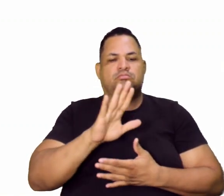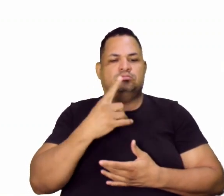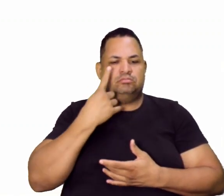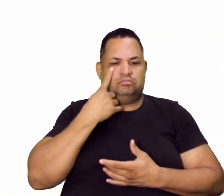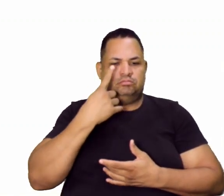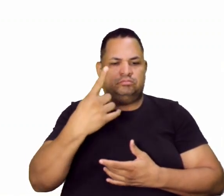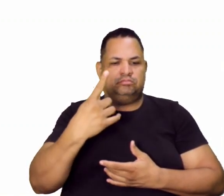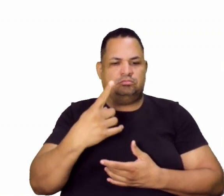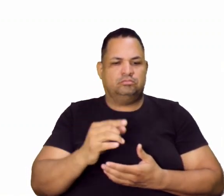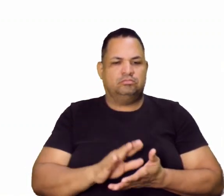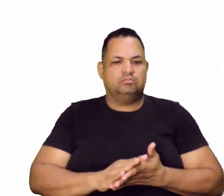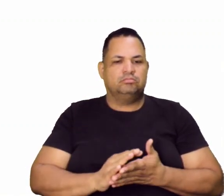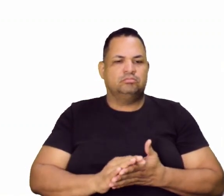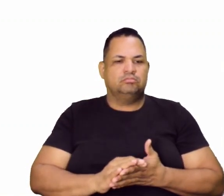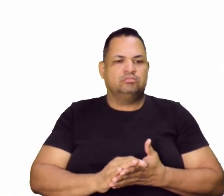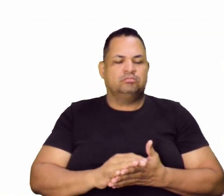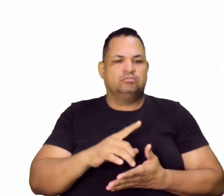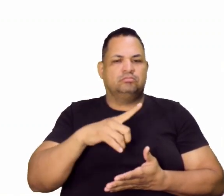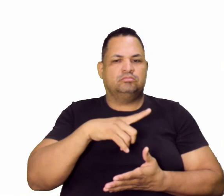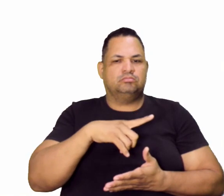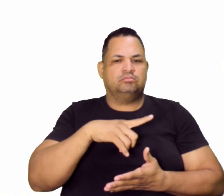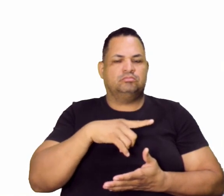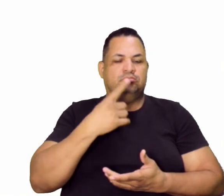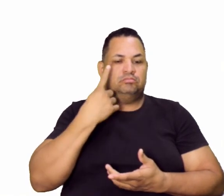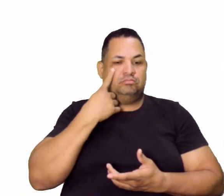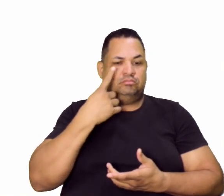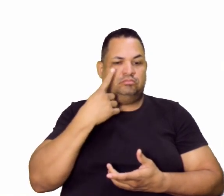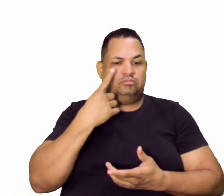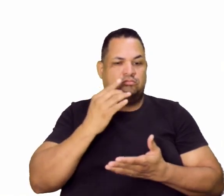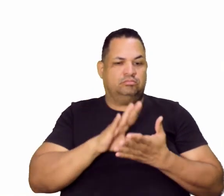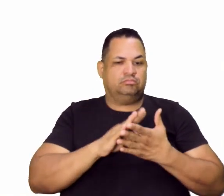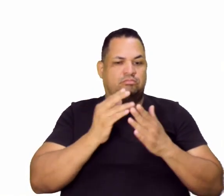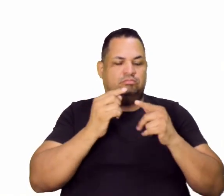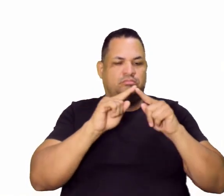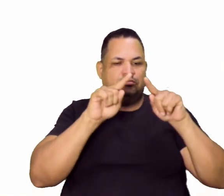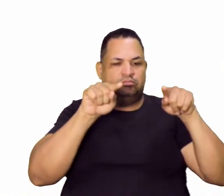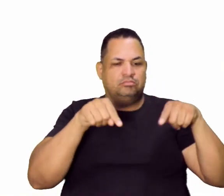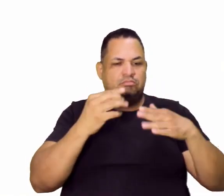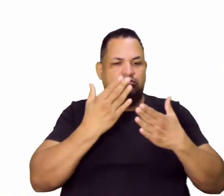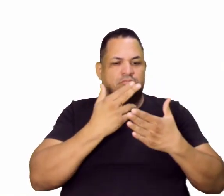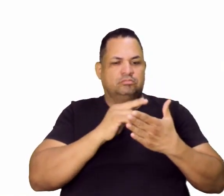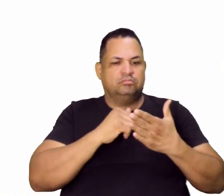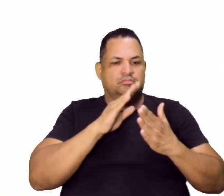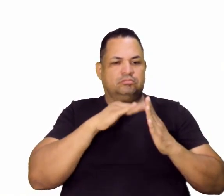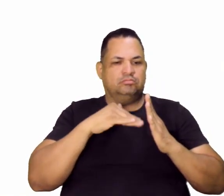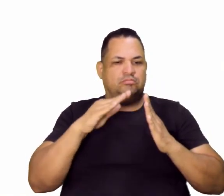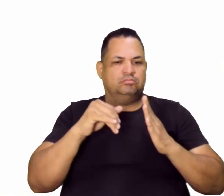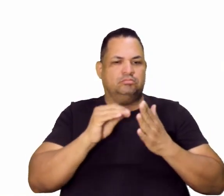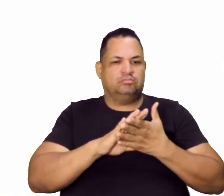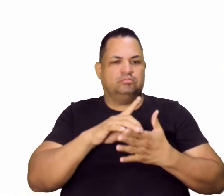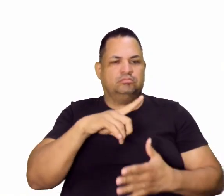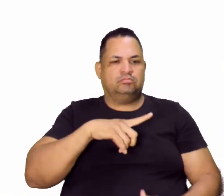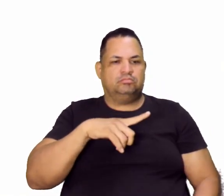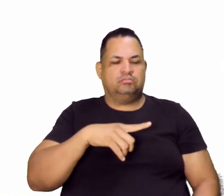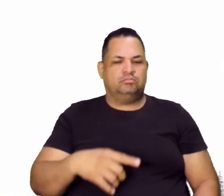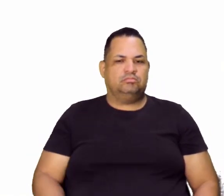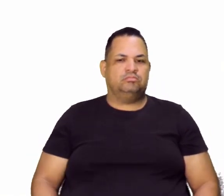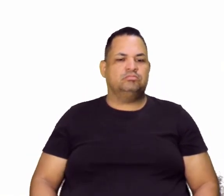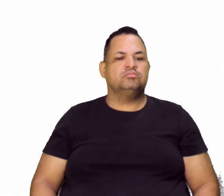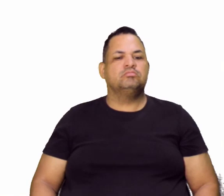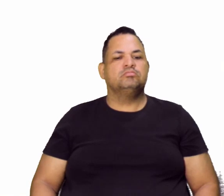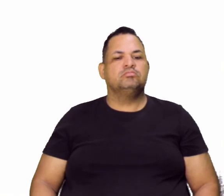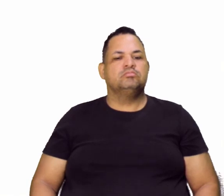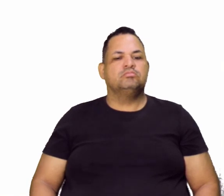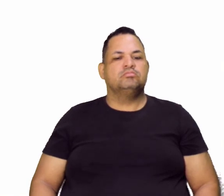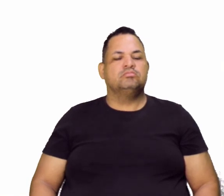então, leitura de imagem. Aí vocês vão observar essa obra, os detalhes. Já deixei o título aqui para vocês e